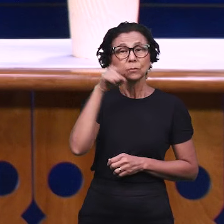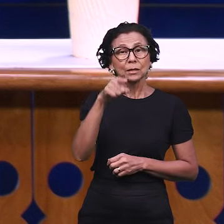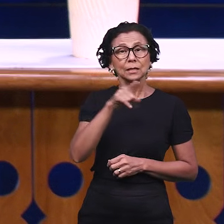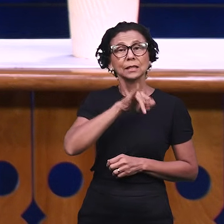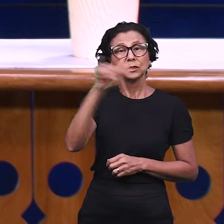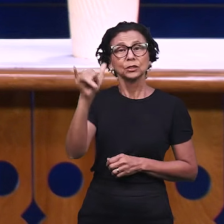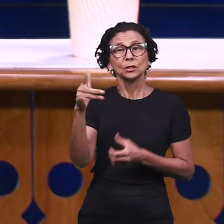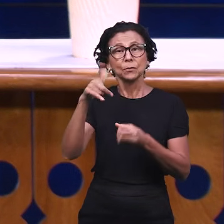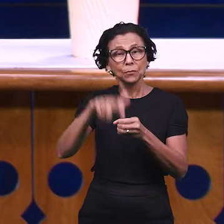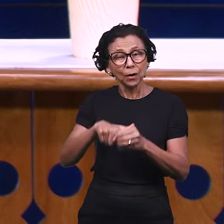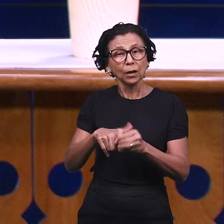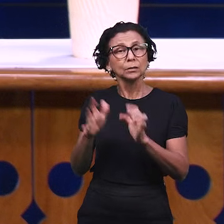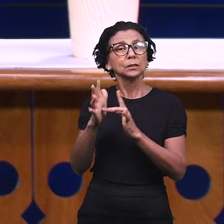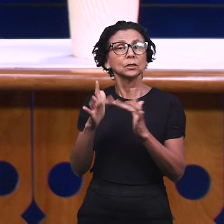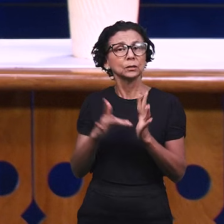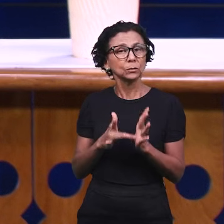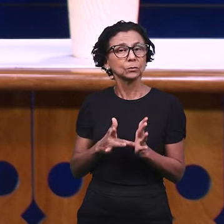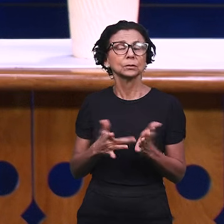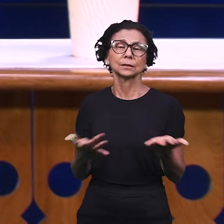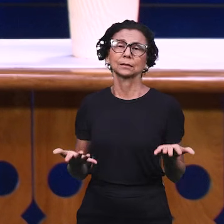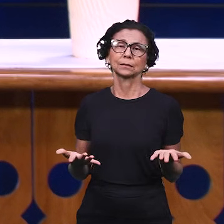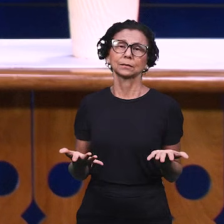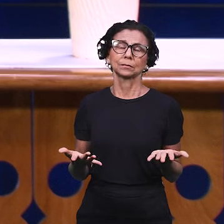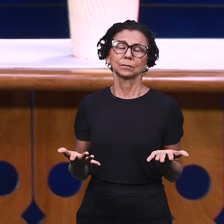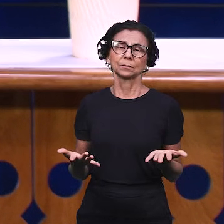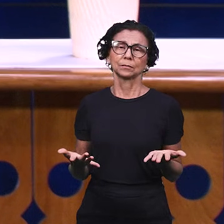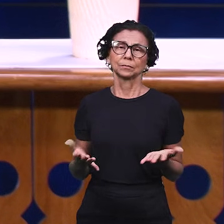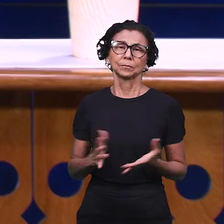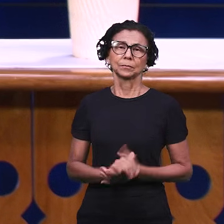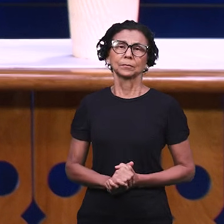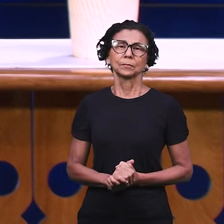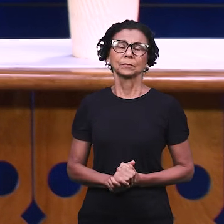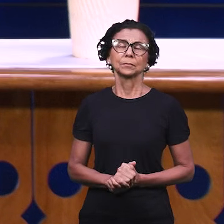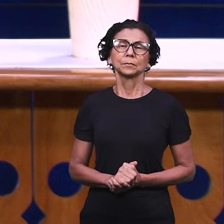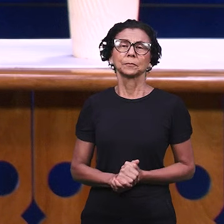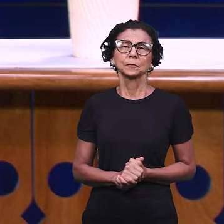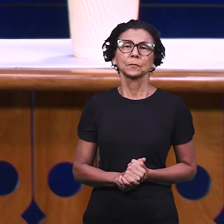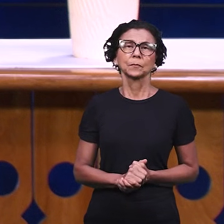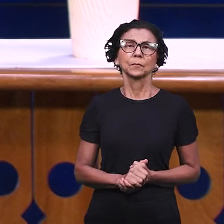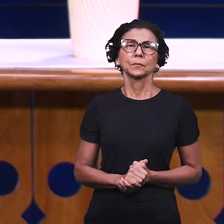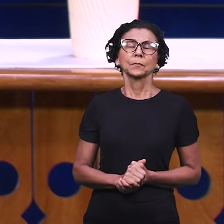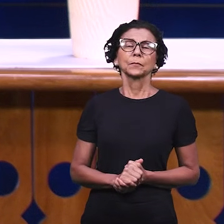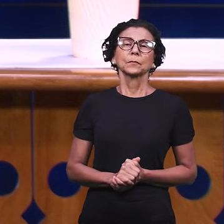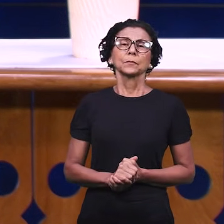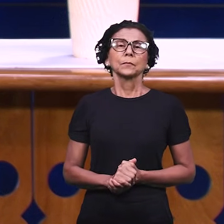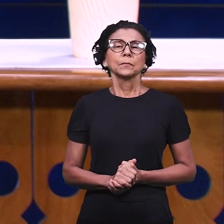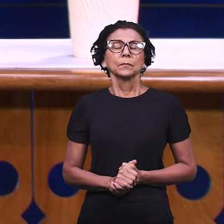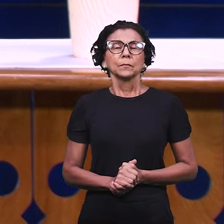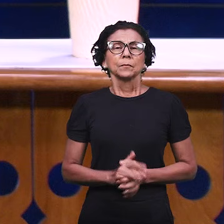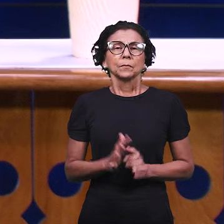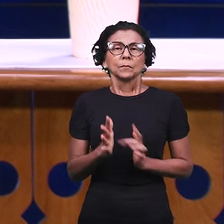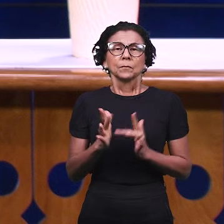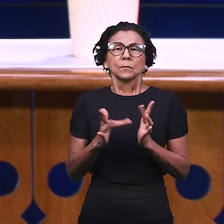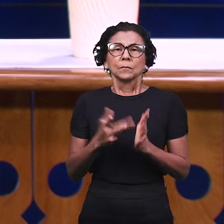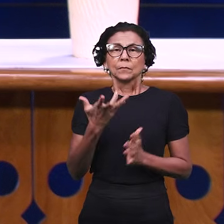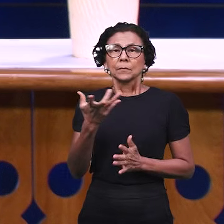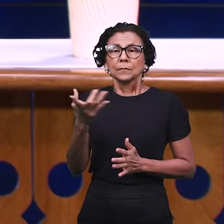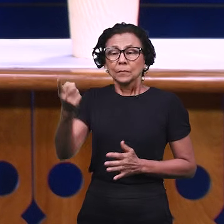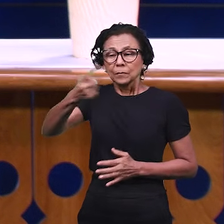também. Porque o desejo do Senhor é que todos se salvem. Quem todos? Todos aqueles que são escolhidos do